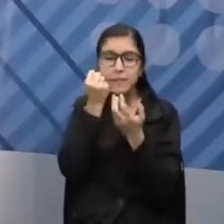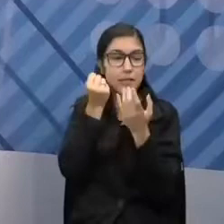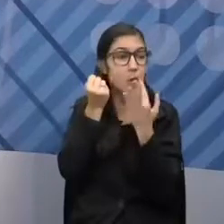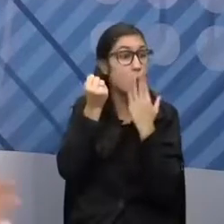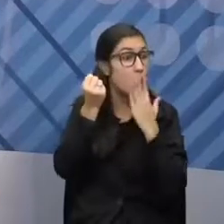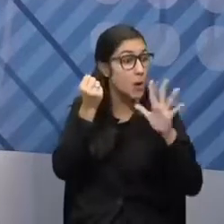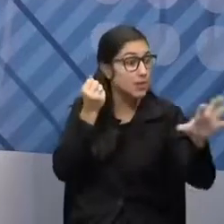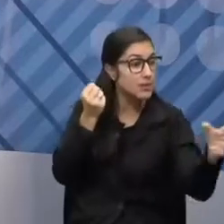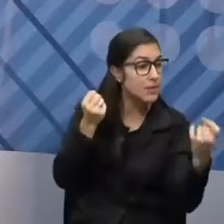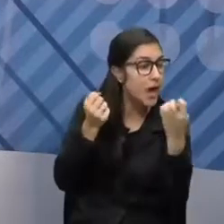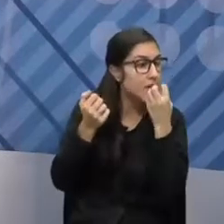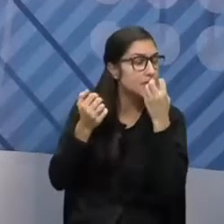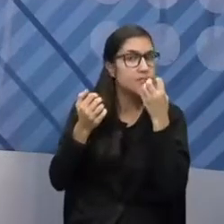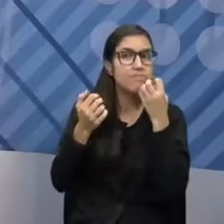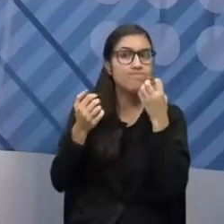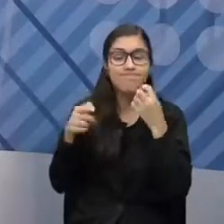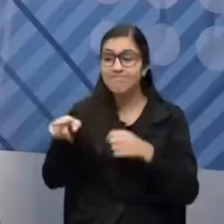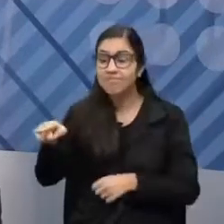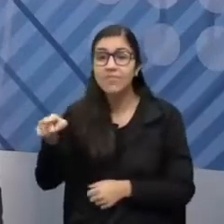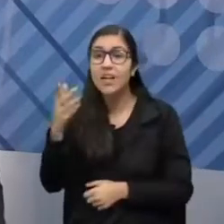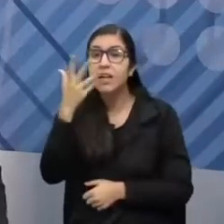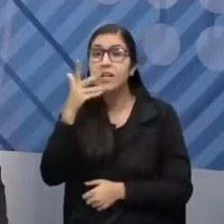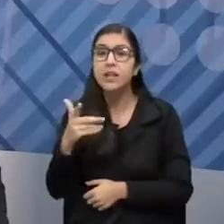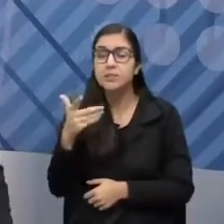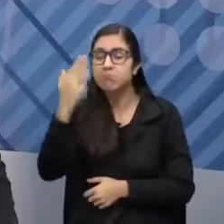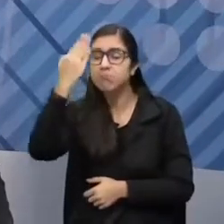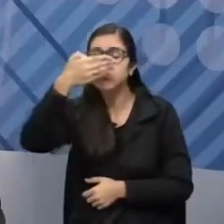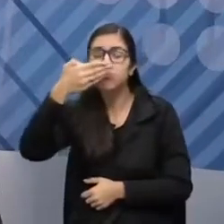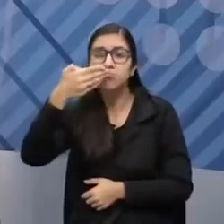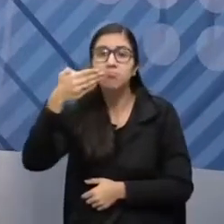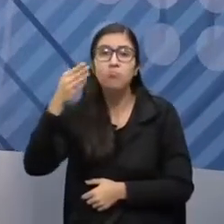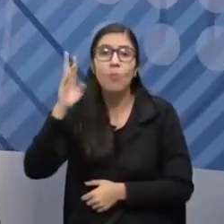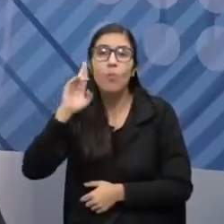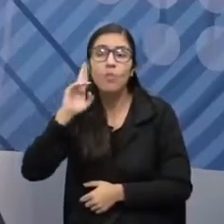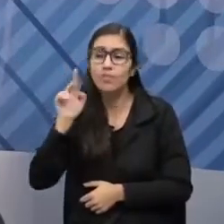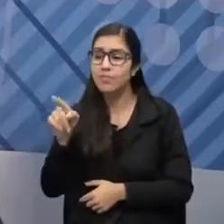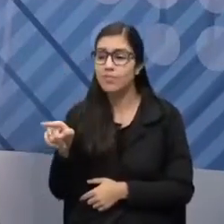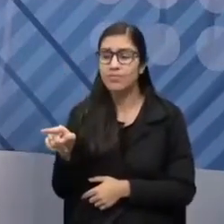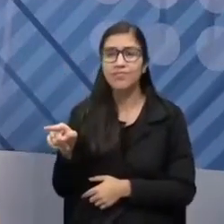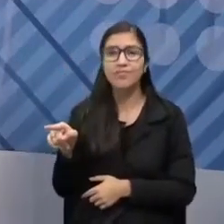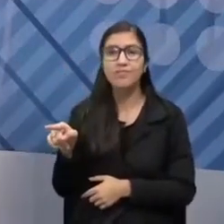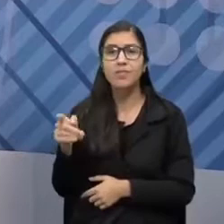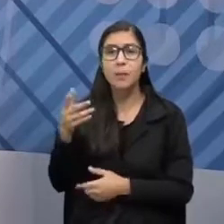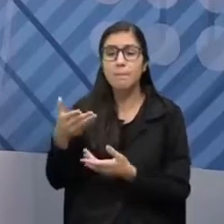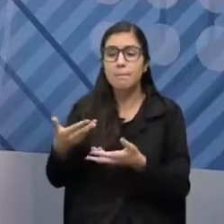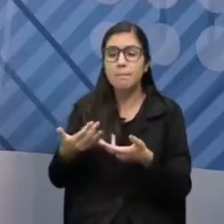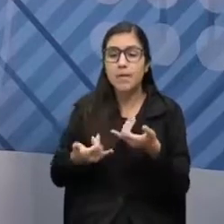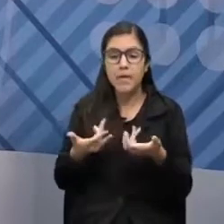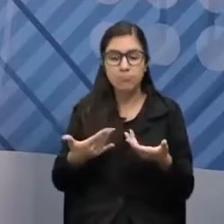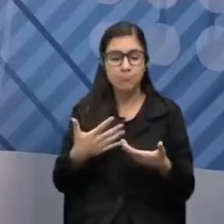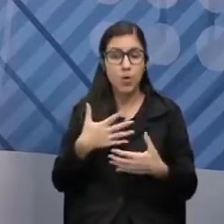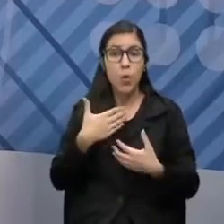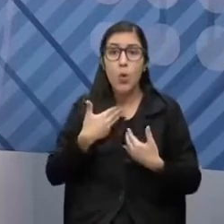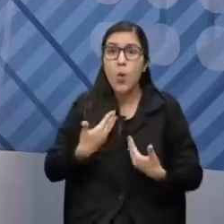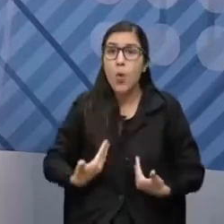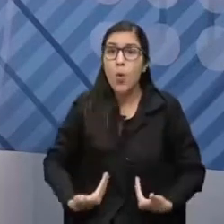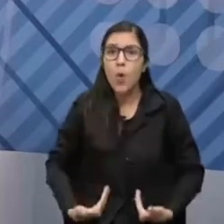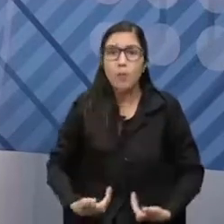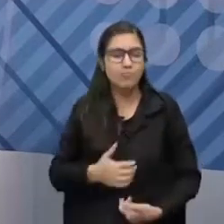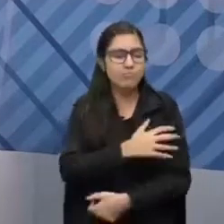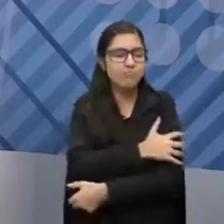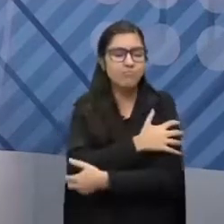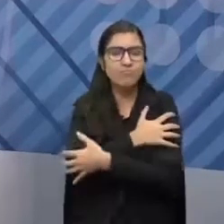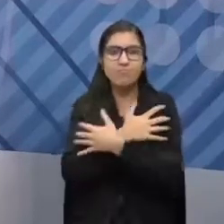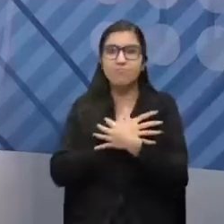colorido. Essa criança que não tem a visão e a audição, os brinquedos dela, ela acredita que o mundo é o próprio corpo. Então, uma